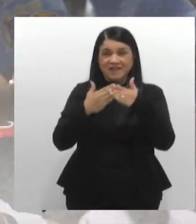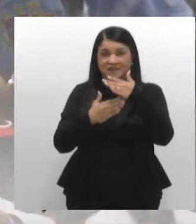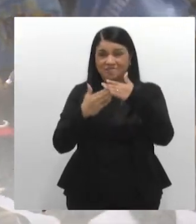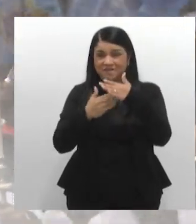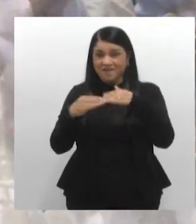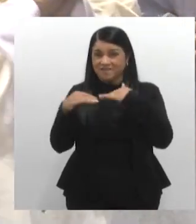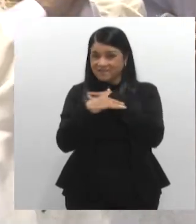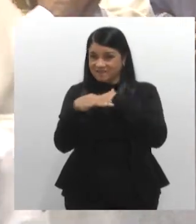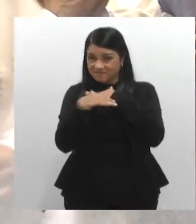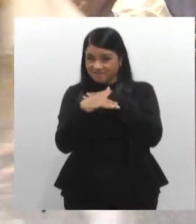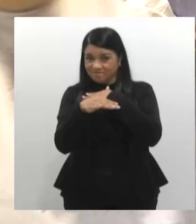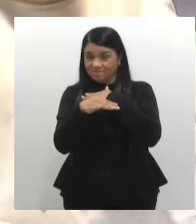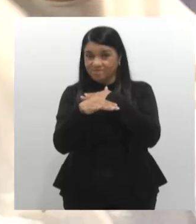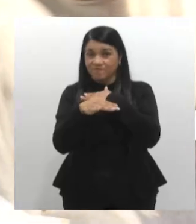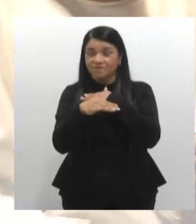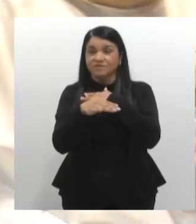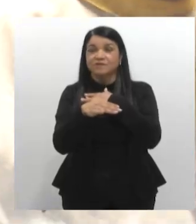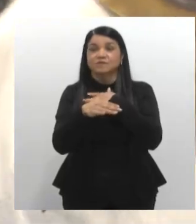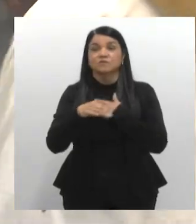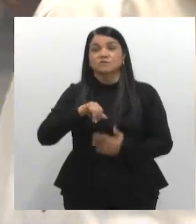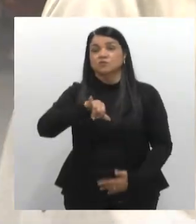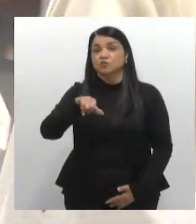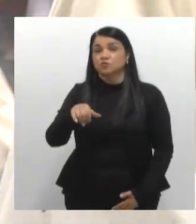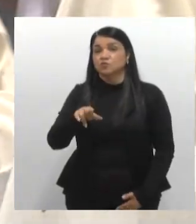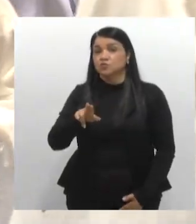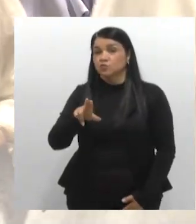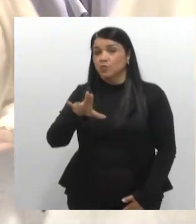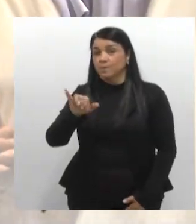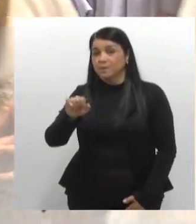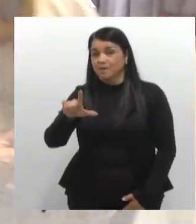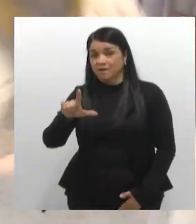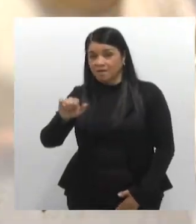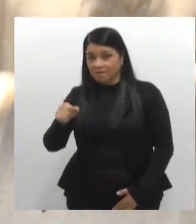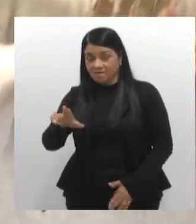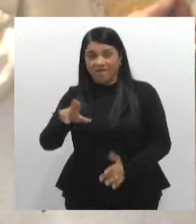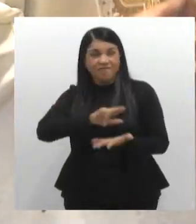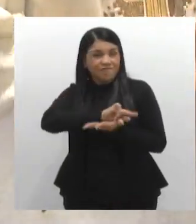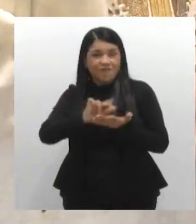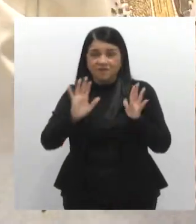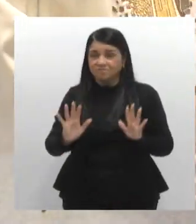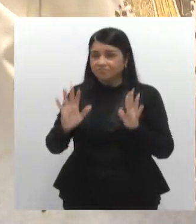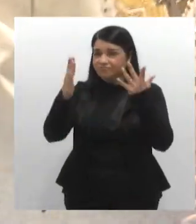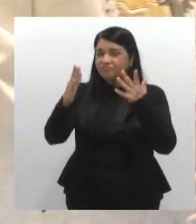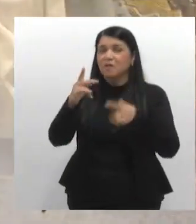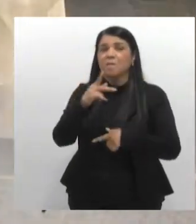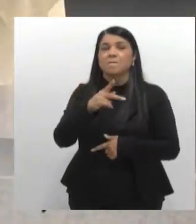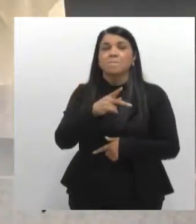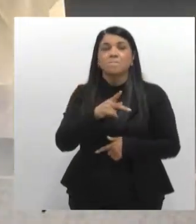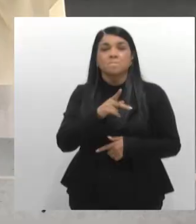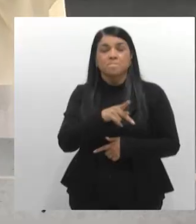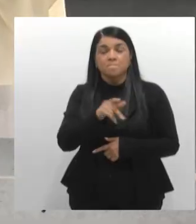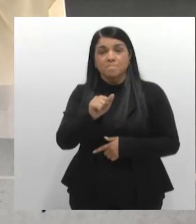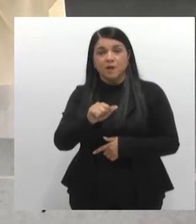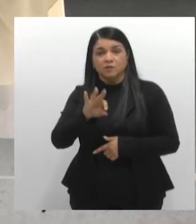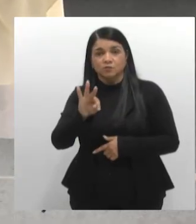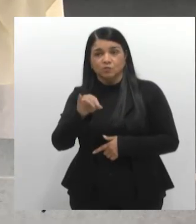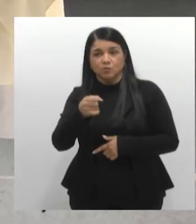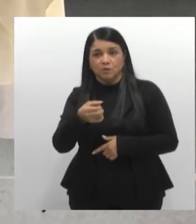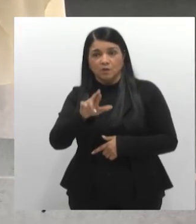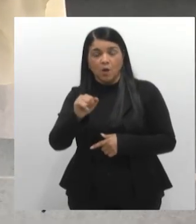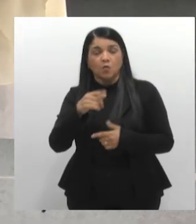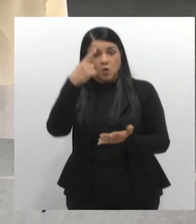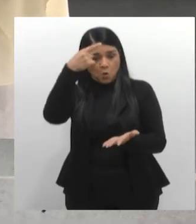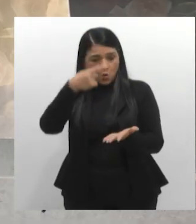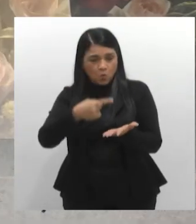do Rio de Janeiro, durante esse ano jubilar promoverá diversas celebrações e ações pastorais e sociais que reforçam seu compromisso